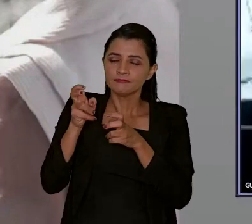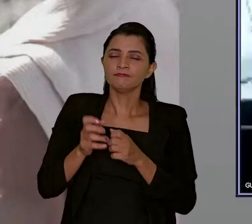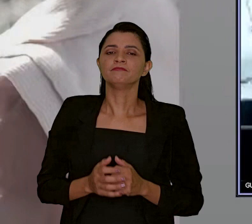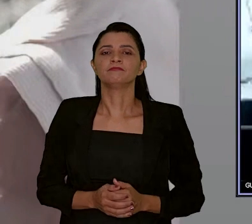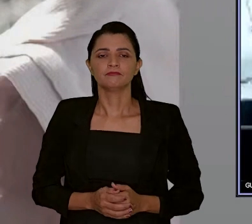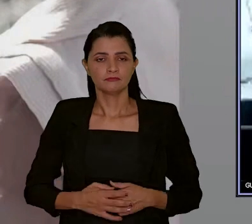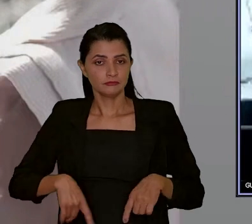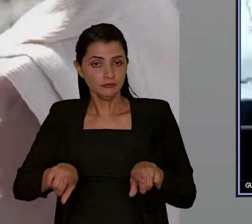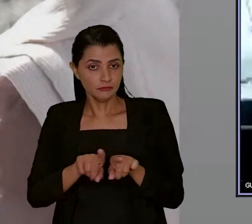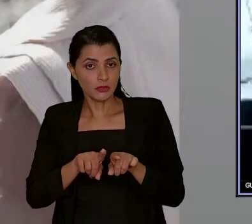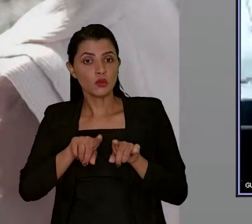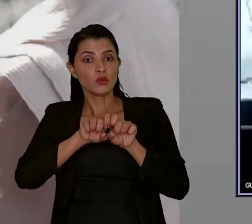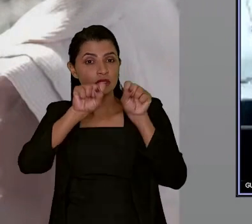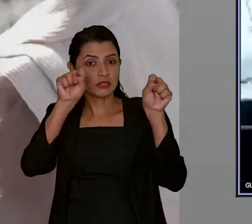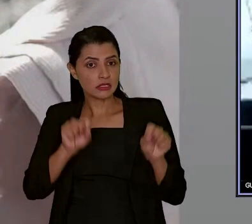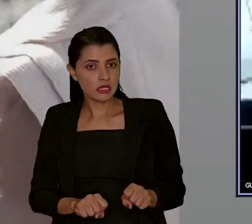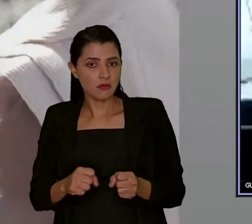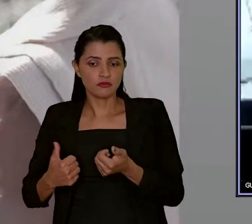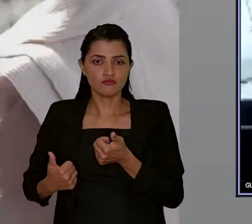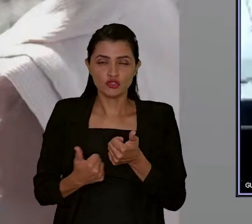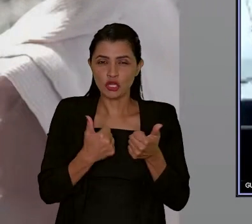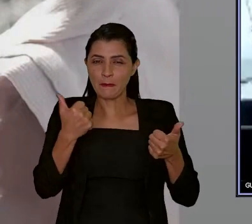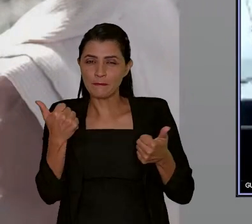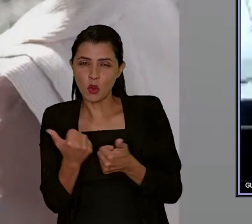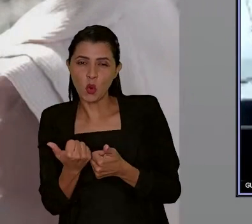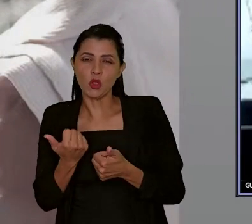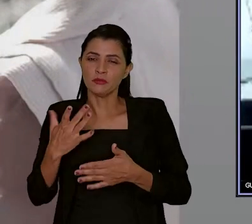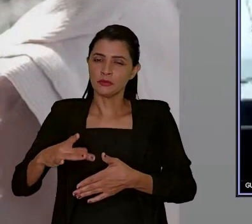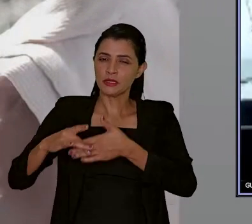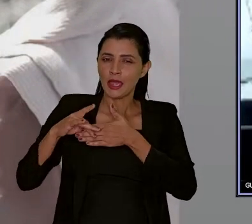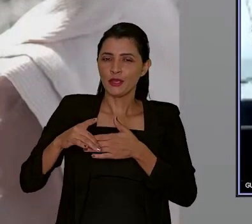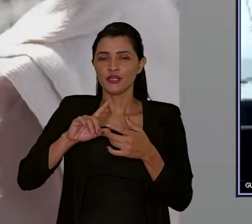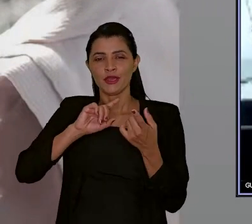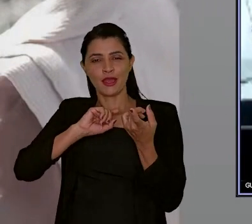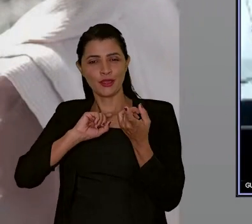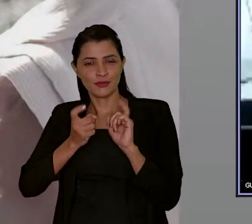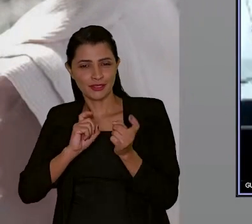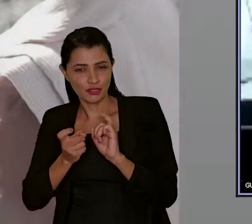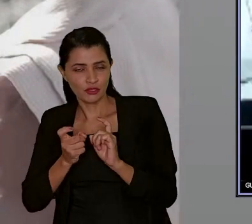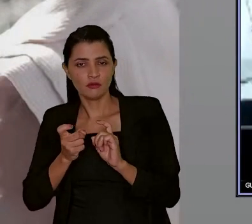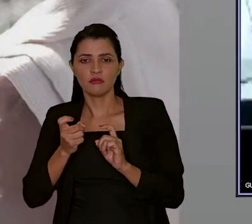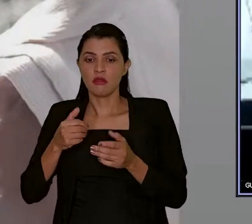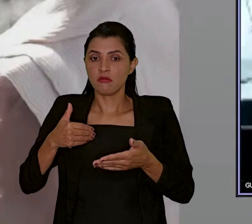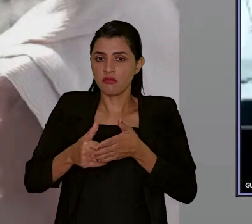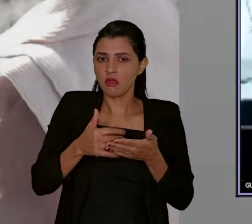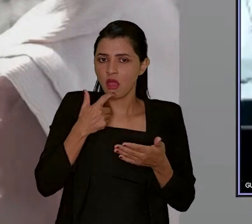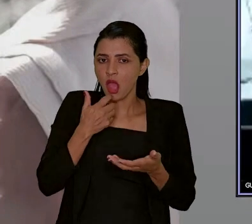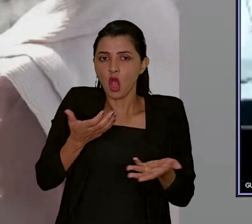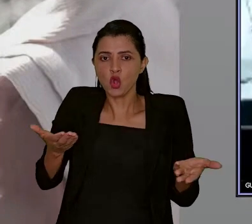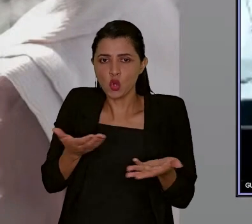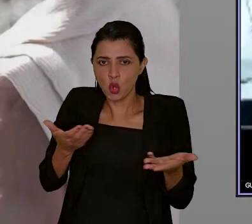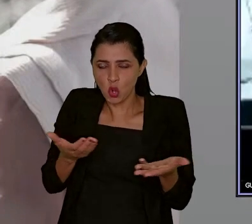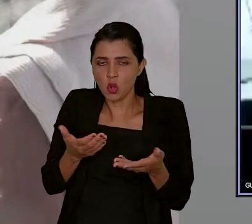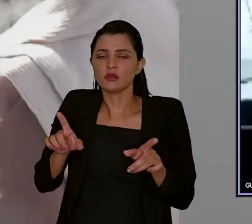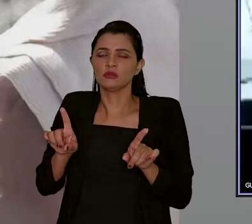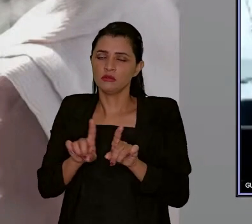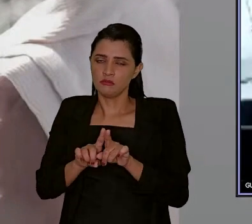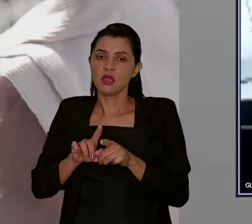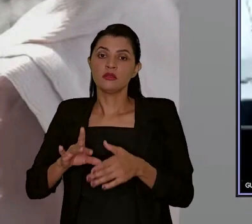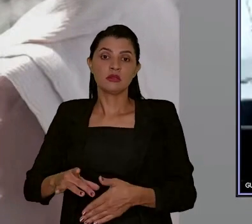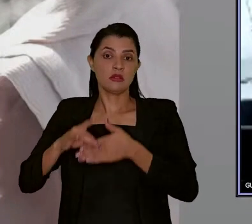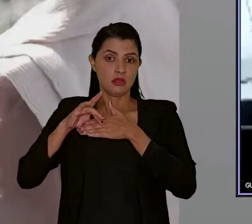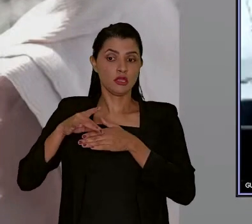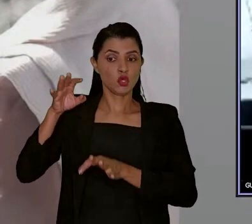entre autoridades administrativas e, mais recentemente, entre autoridades judiciais dos